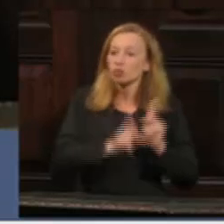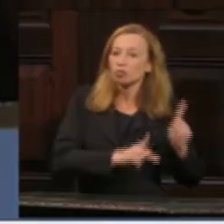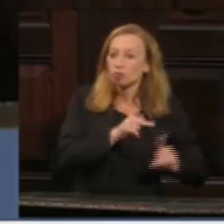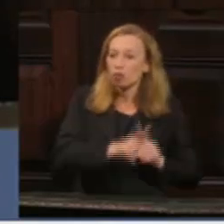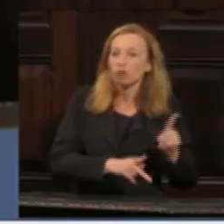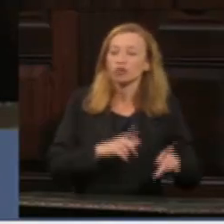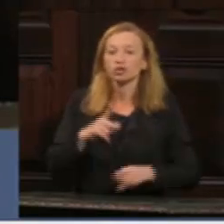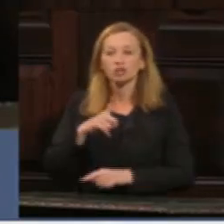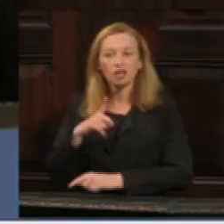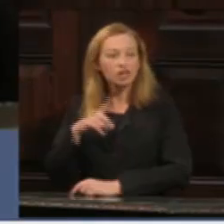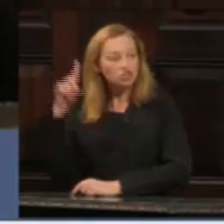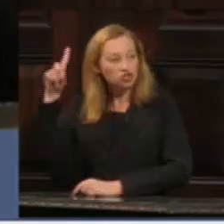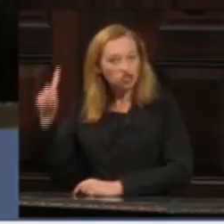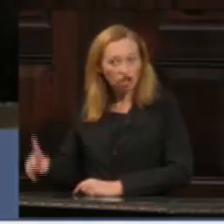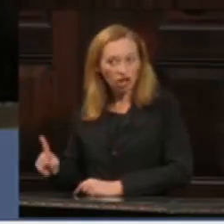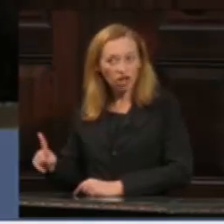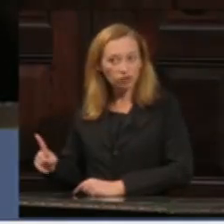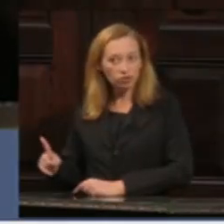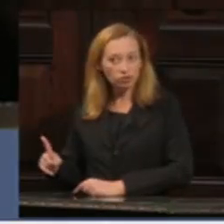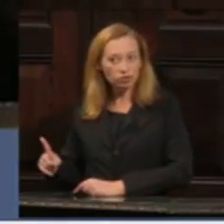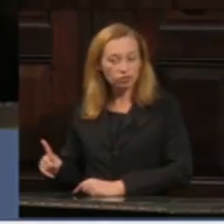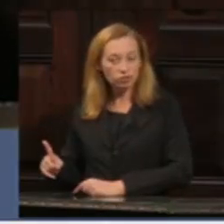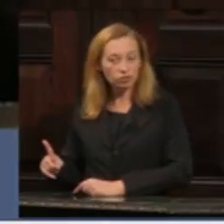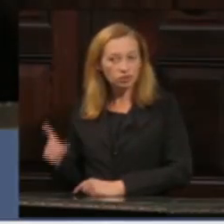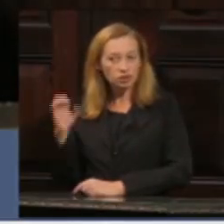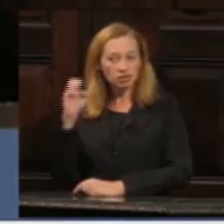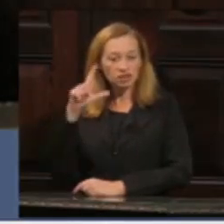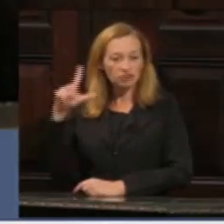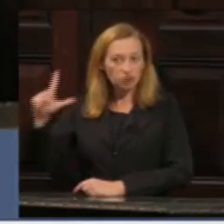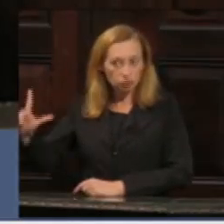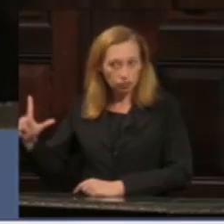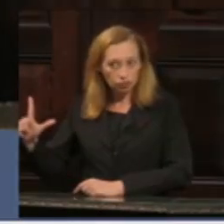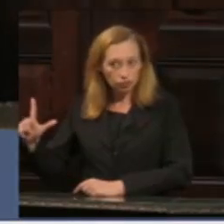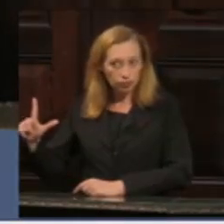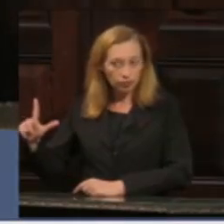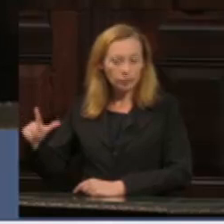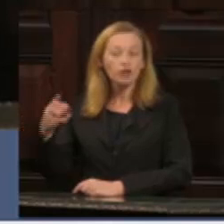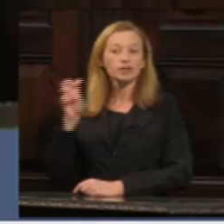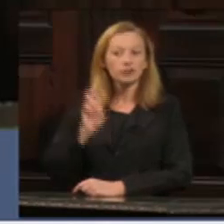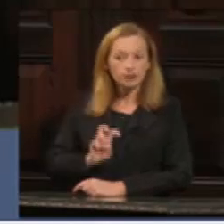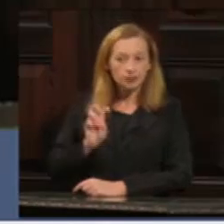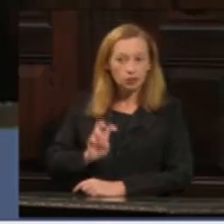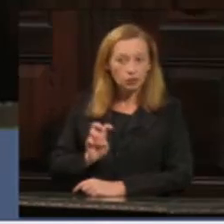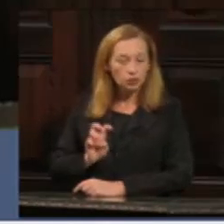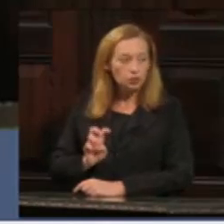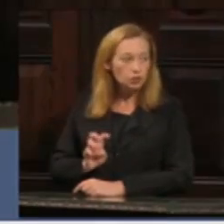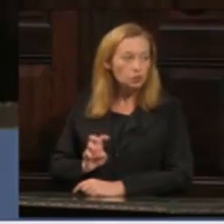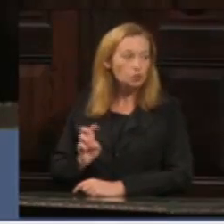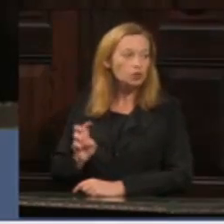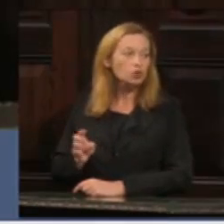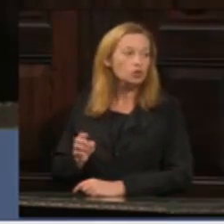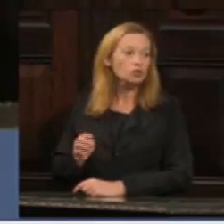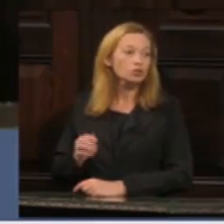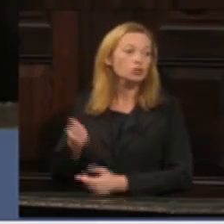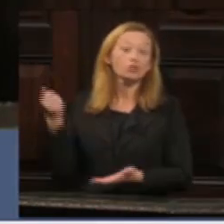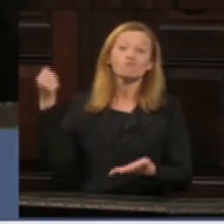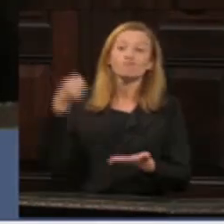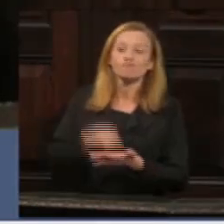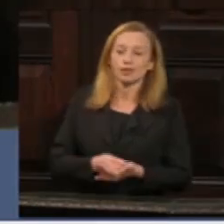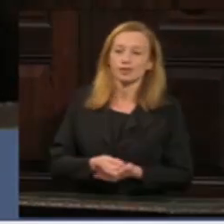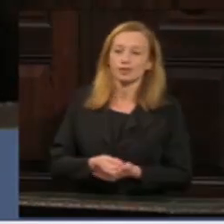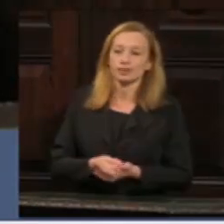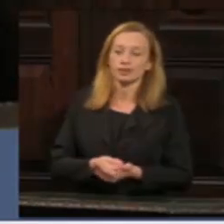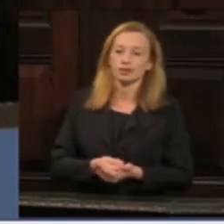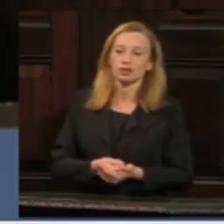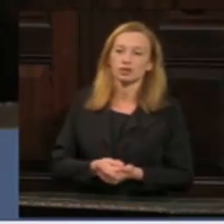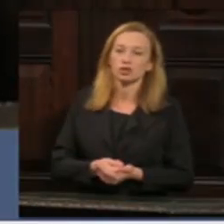garantido seus direitos civis. 5. Cumprir fielmente